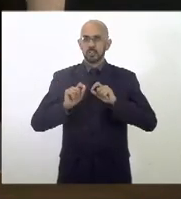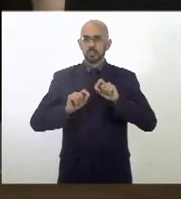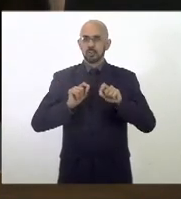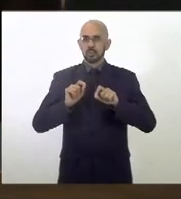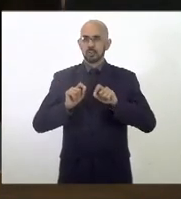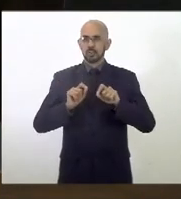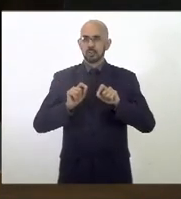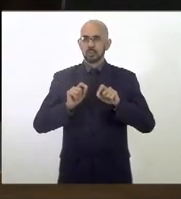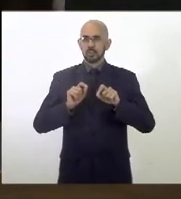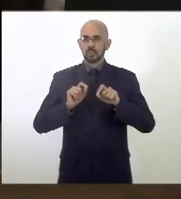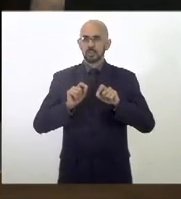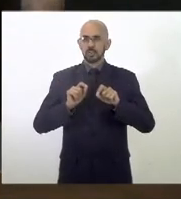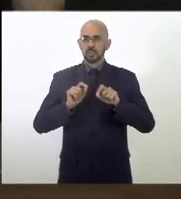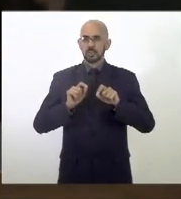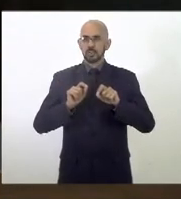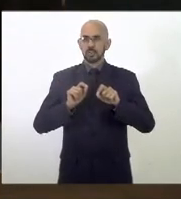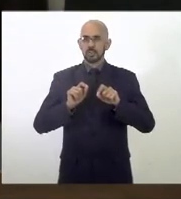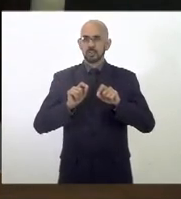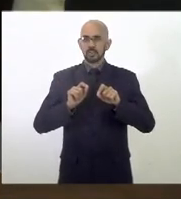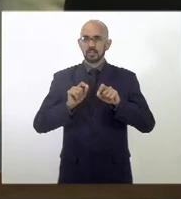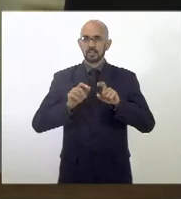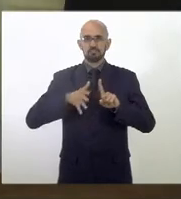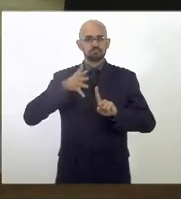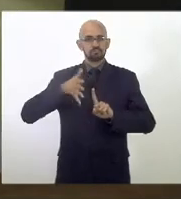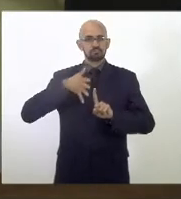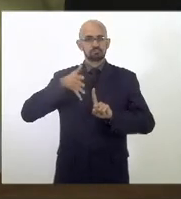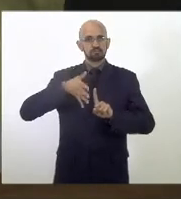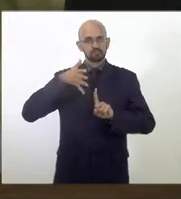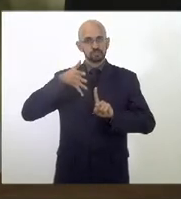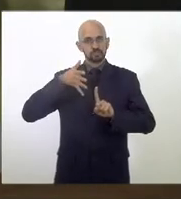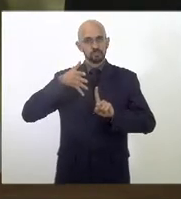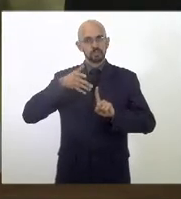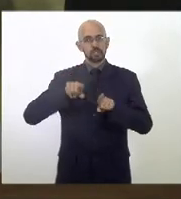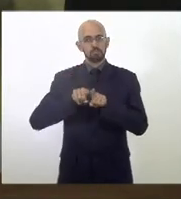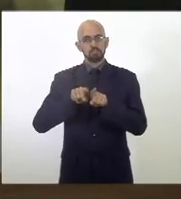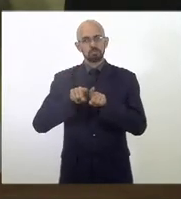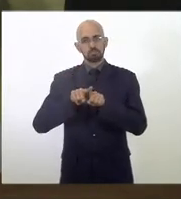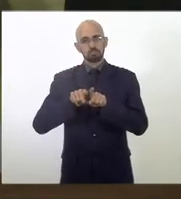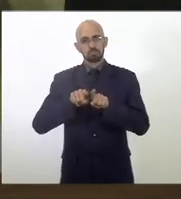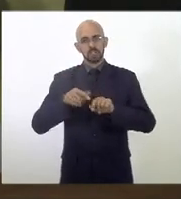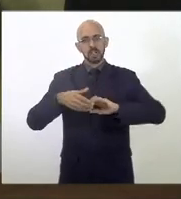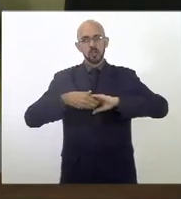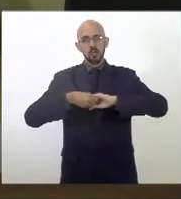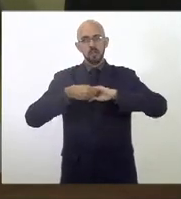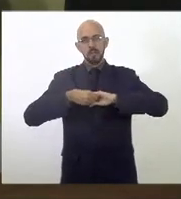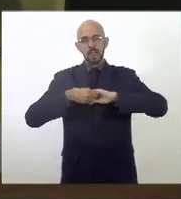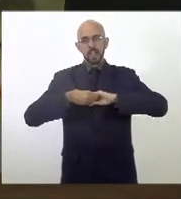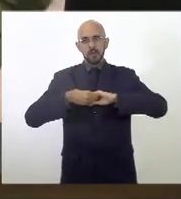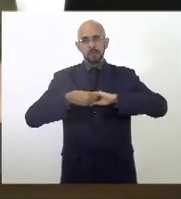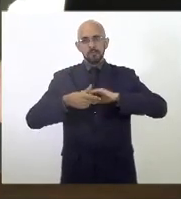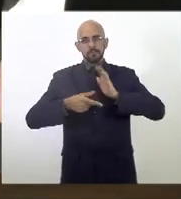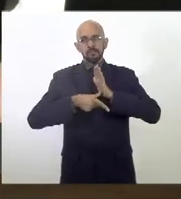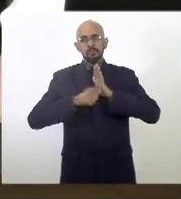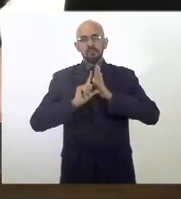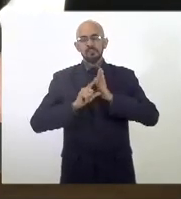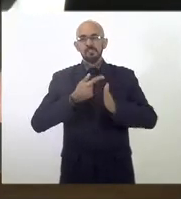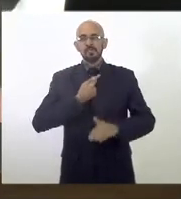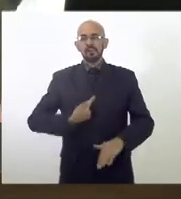que queiram usar da palavra, fazer uma saudação. Antes, porém, convidar o governador para usar da